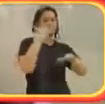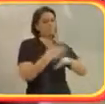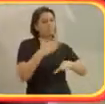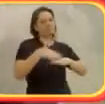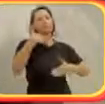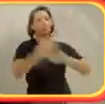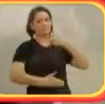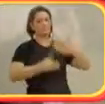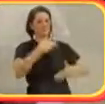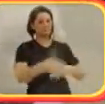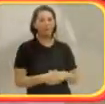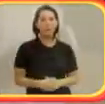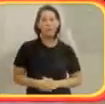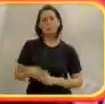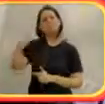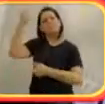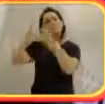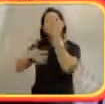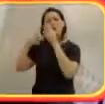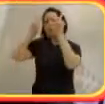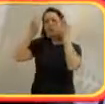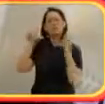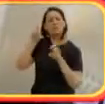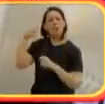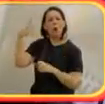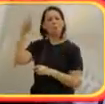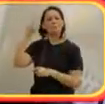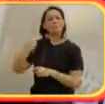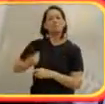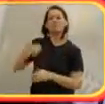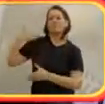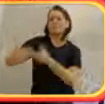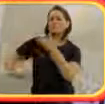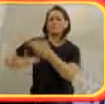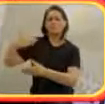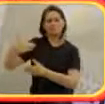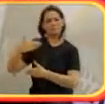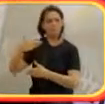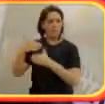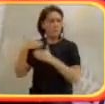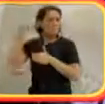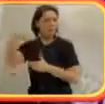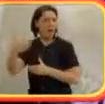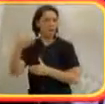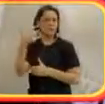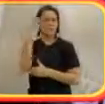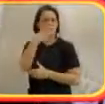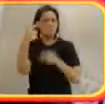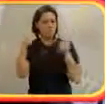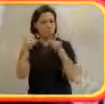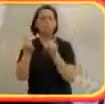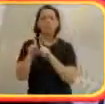e dedicar e colocar na prática. Me conta um pouquinho da sua rotina bem